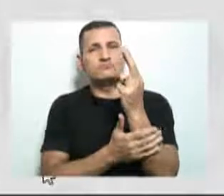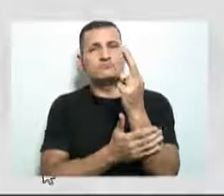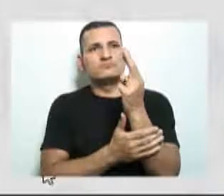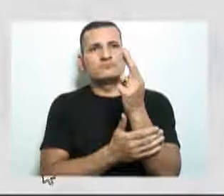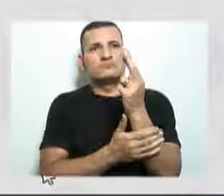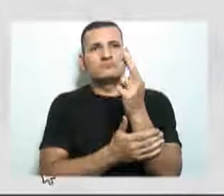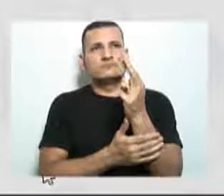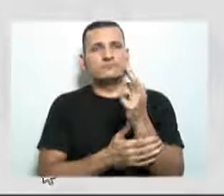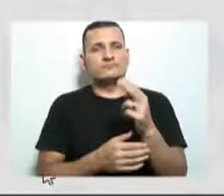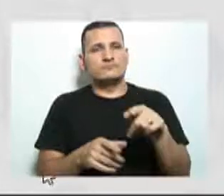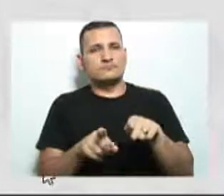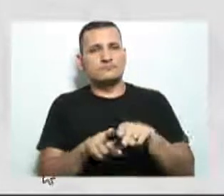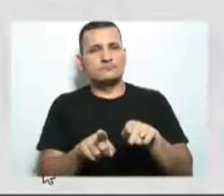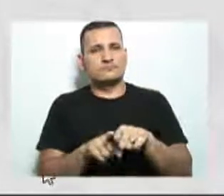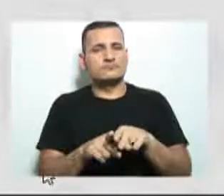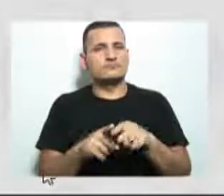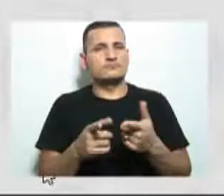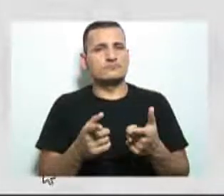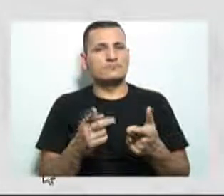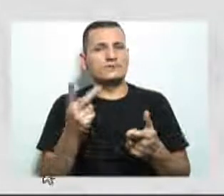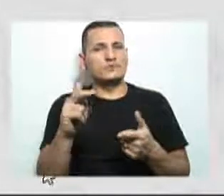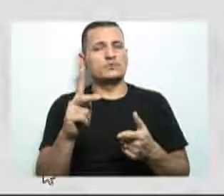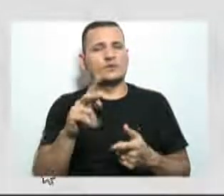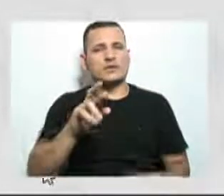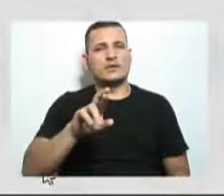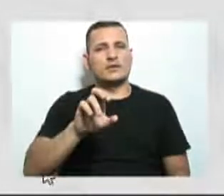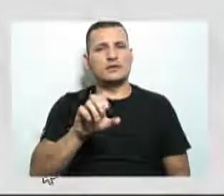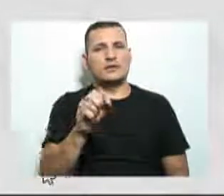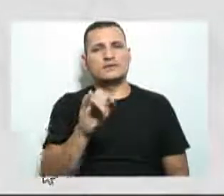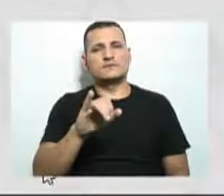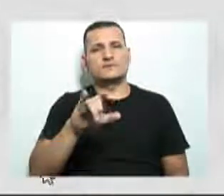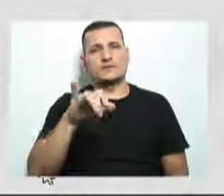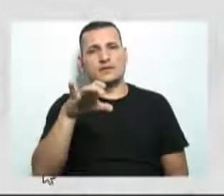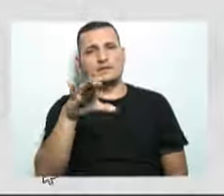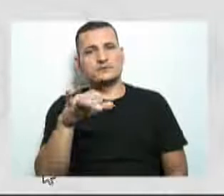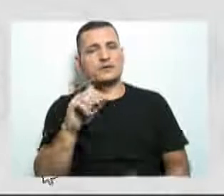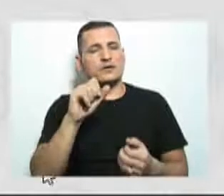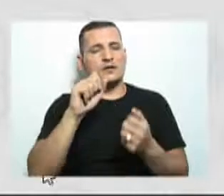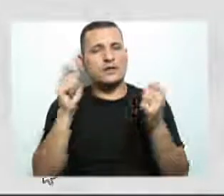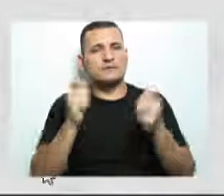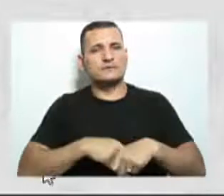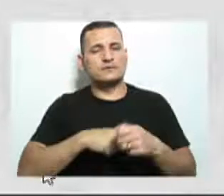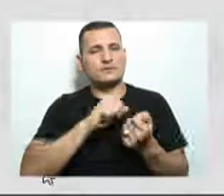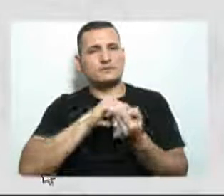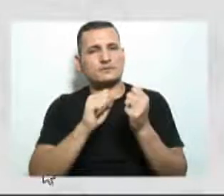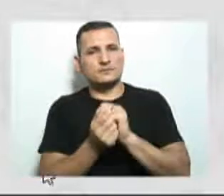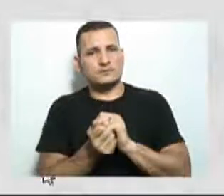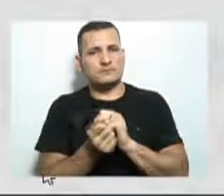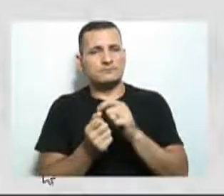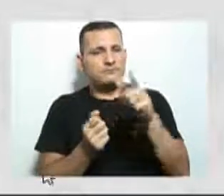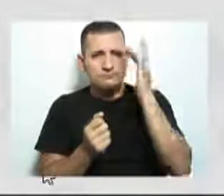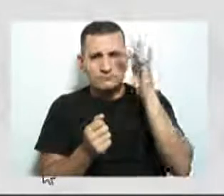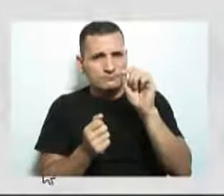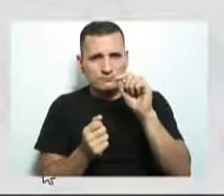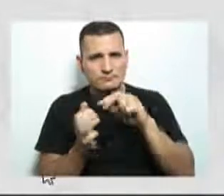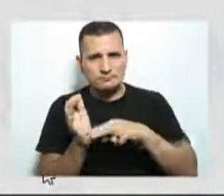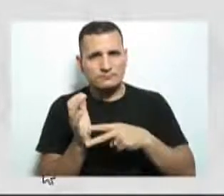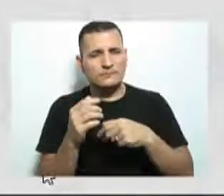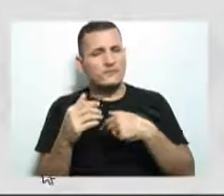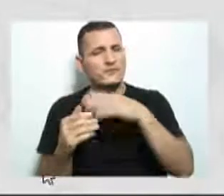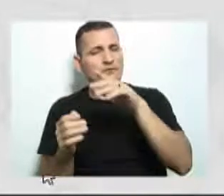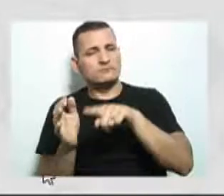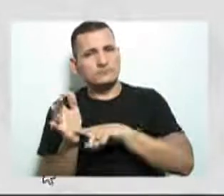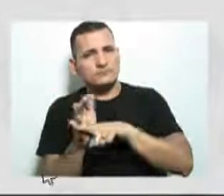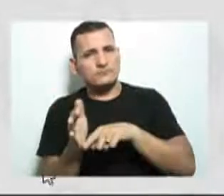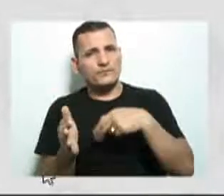Invista em sua resiliência. Sabe o que é resiliência? Não, professor, não sei o que é resiliência não. Então vai procurar, vai ler, vai verificar o que é